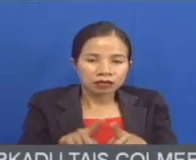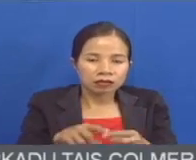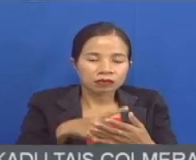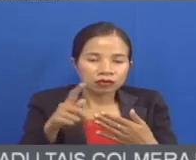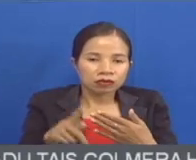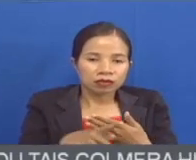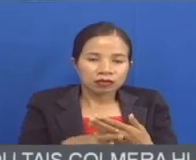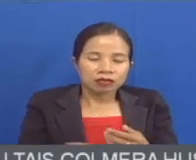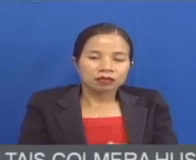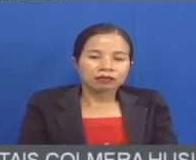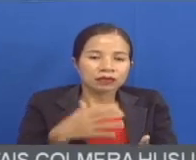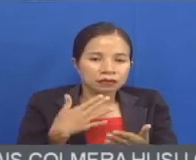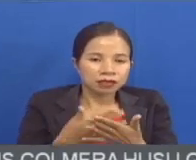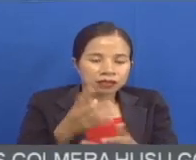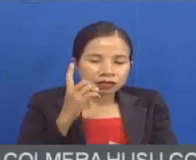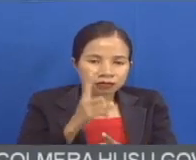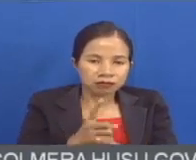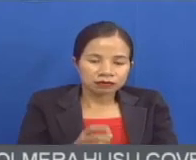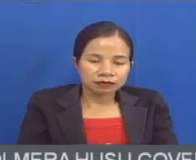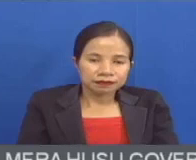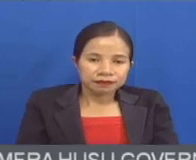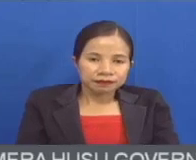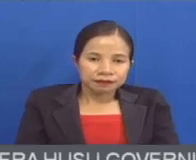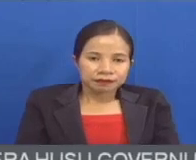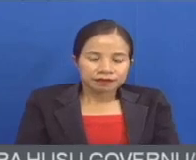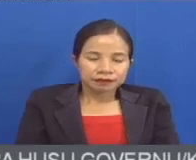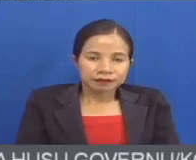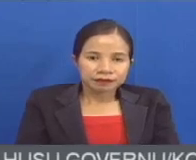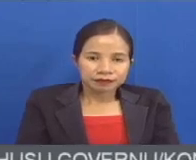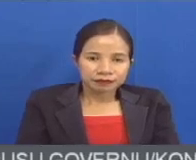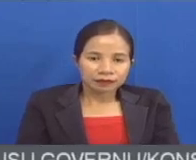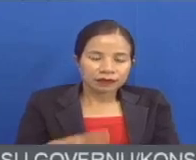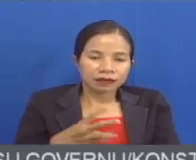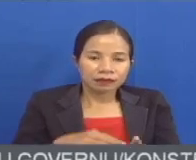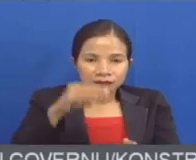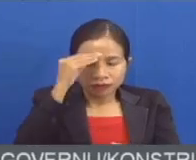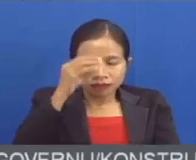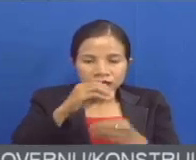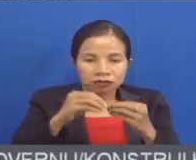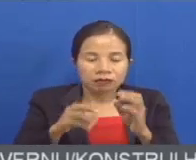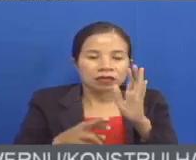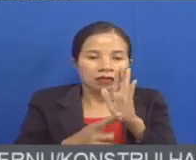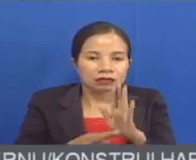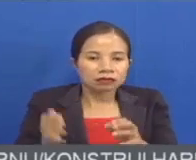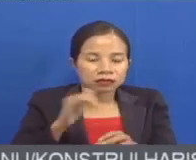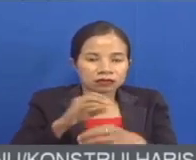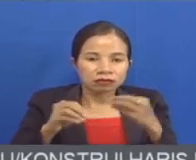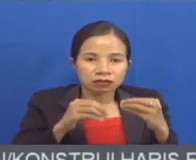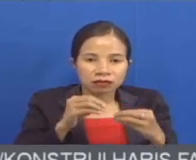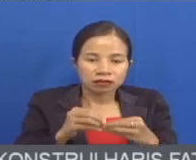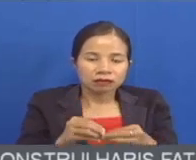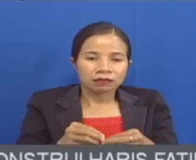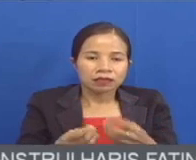programa interessante ter teves mesmo. Matéria Sir Nebema Campore, a me aprende, né? Conaba relatório Sira, conaba